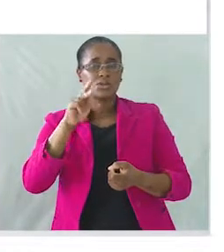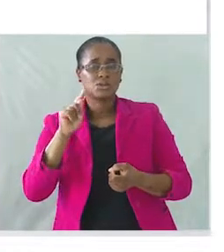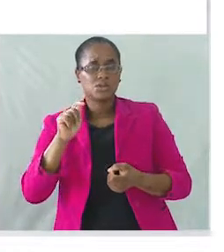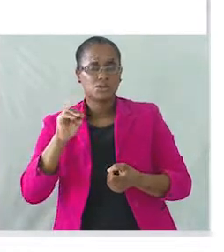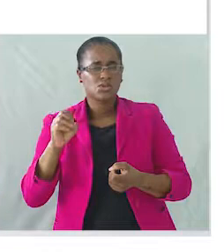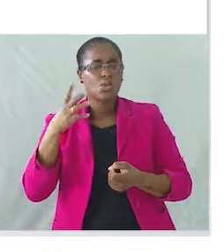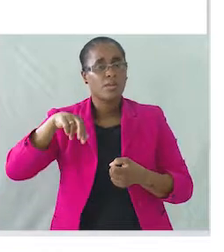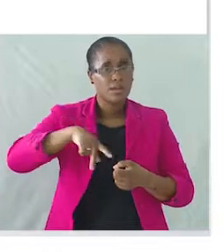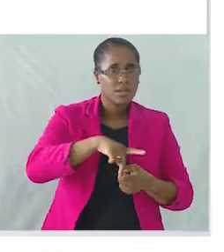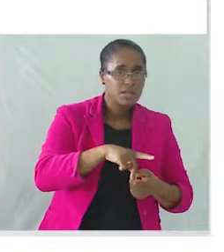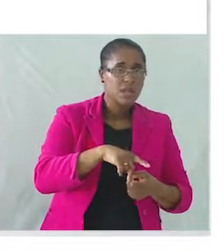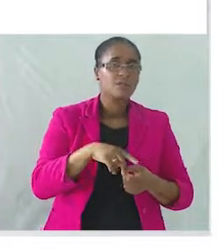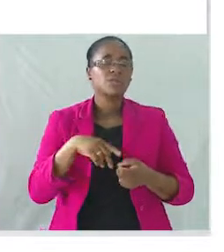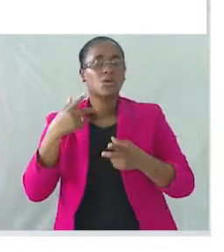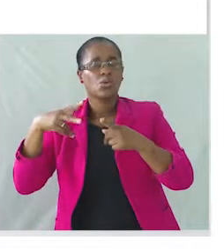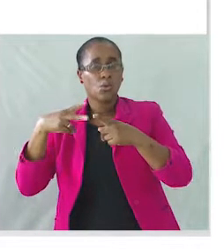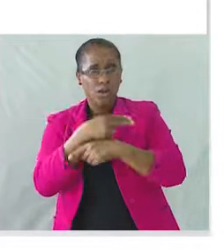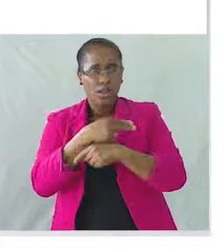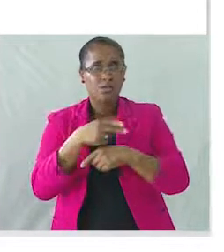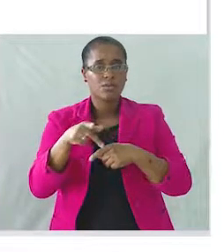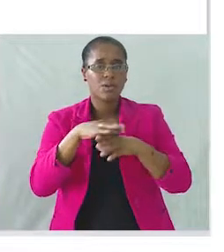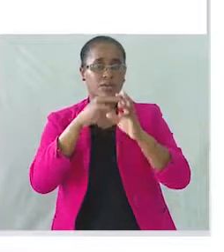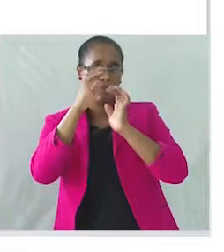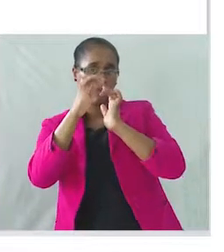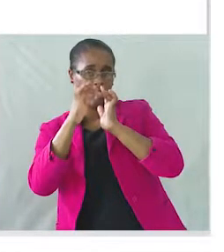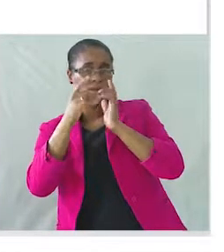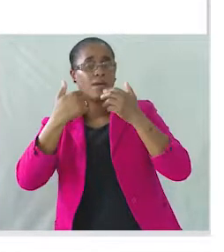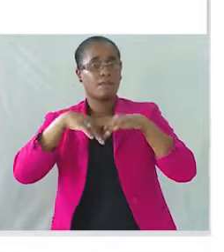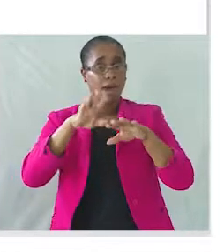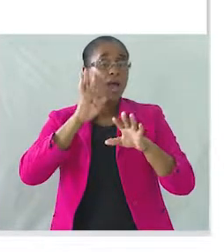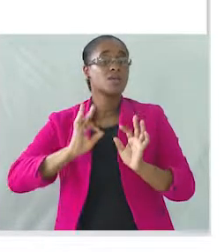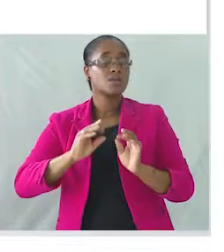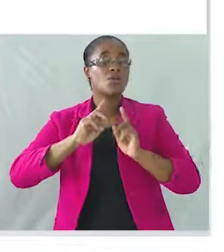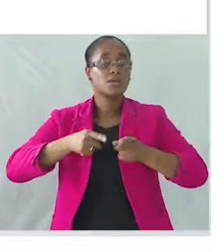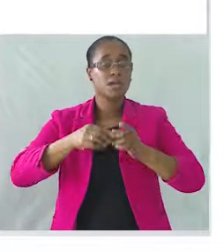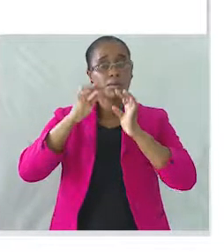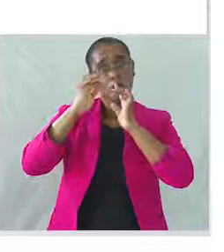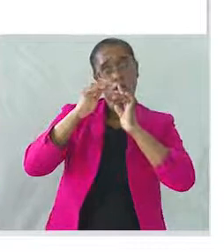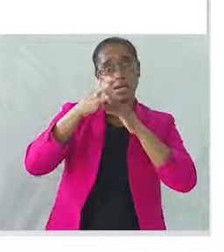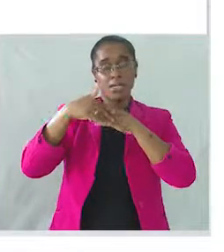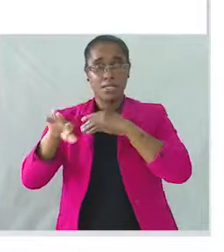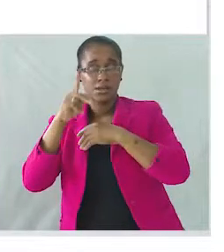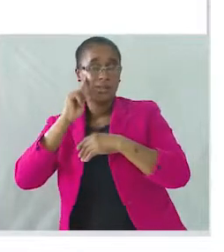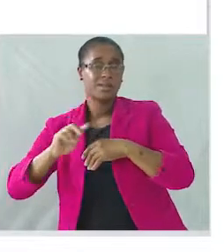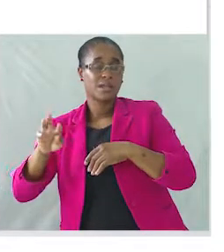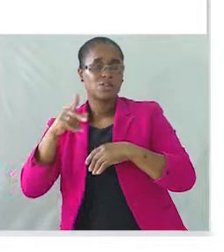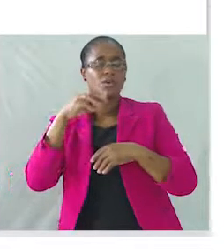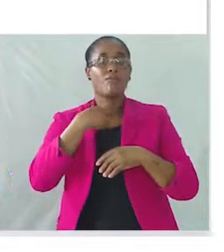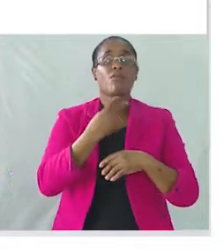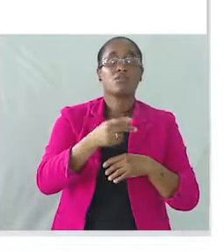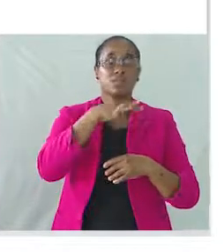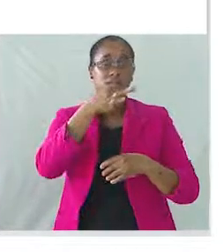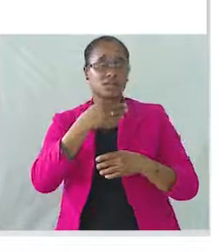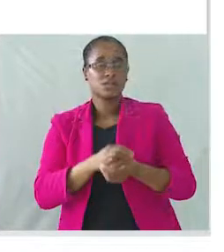fazer flautas, mas assim que começavam a tocar, saíam delas umas vozes que diziam: